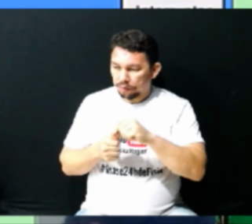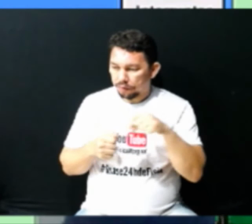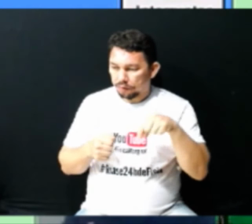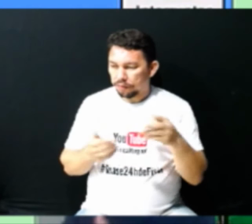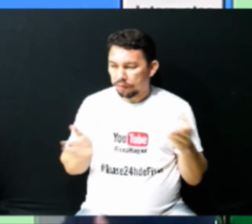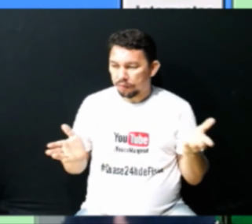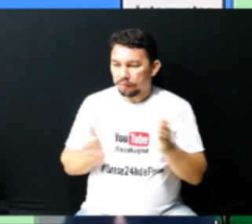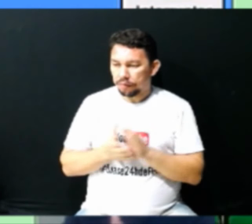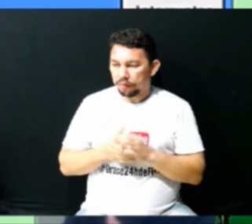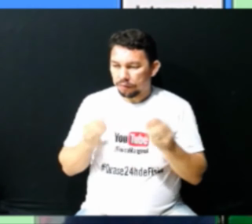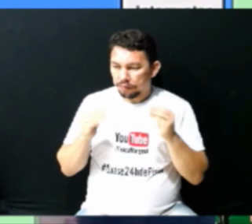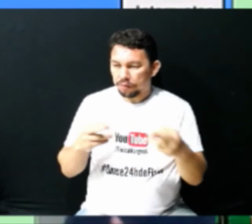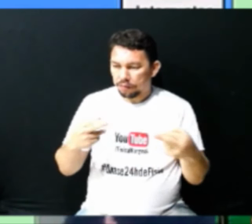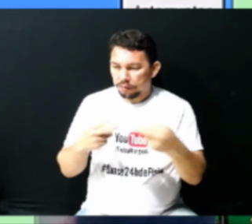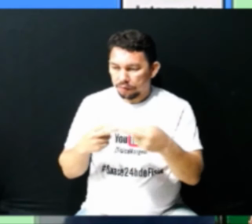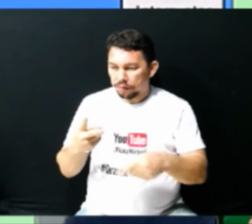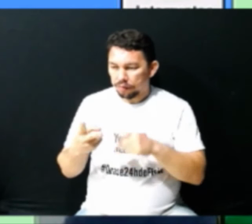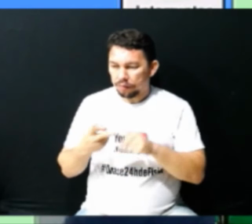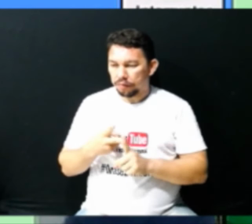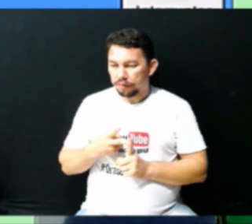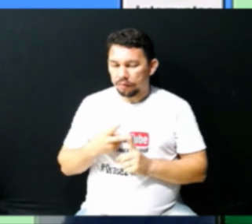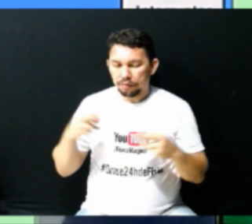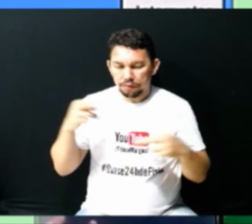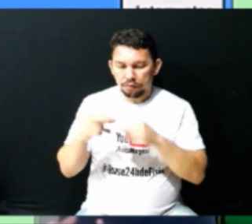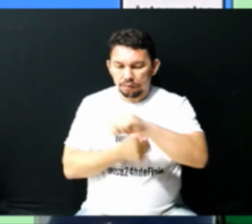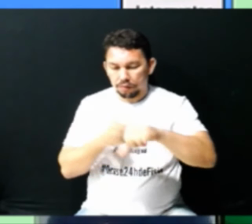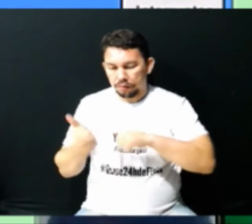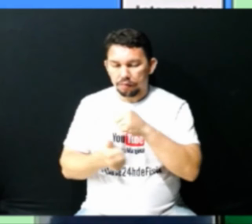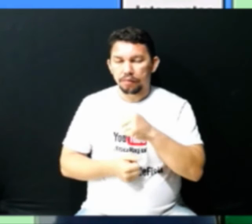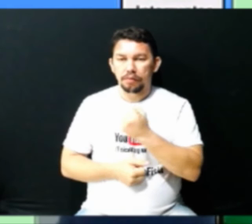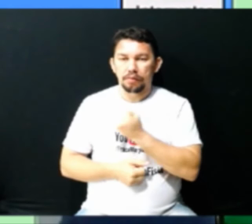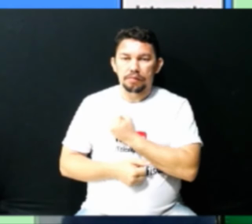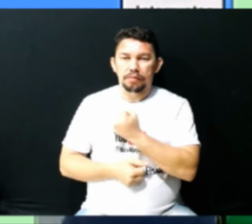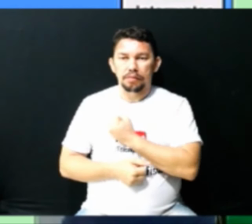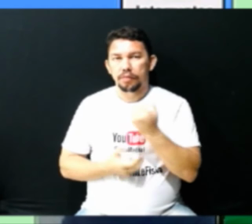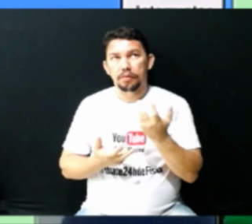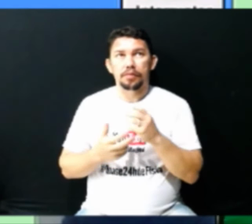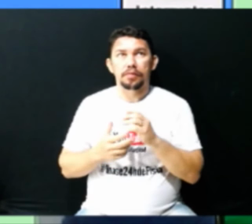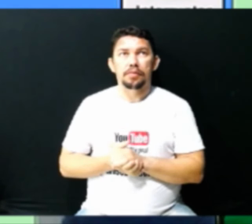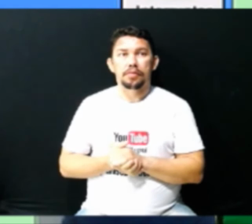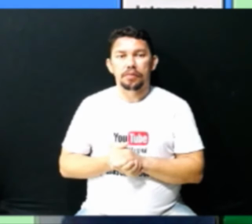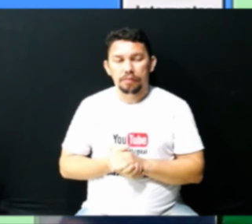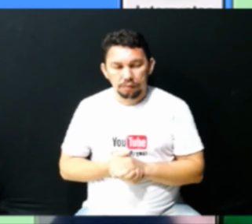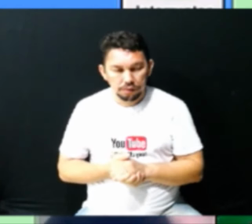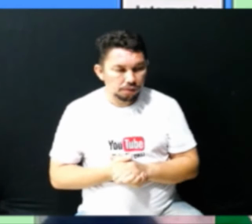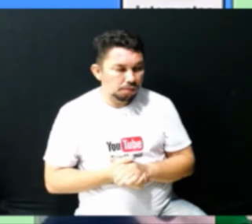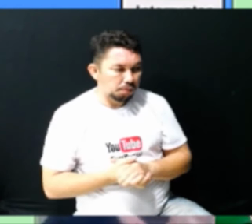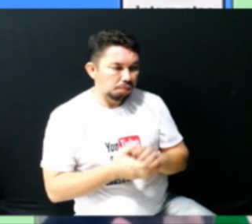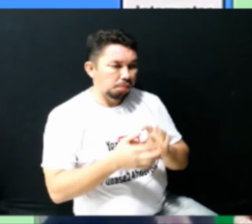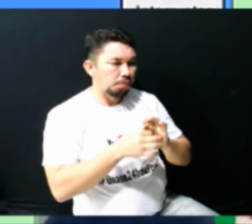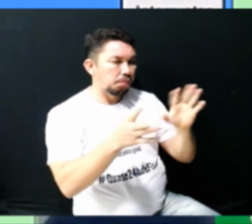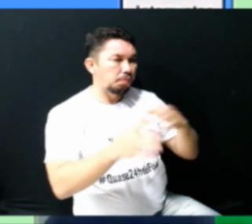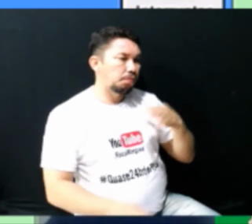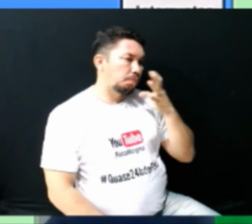colocar resistor, posso também alterar o valor das resistências. Rapaz, não, meu amigo, fica à vontade aí. Eu tô aqui só